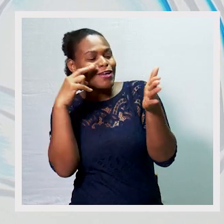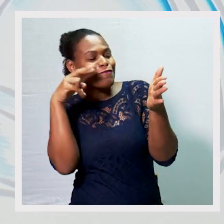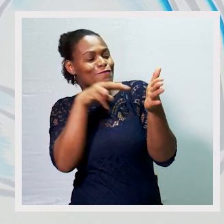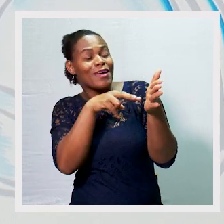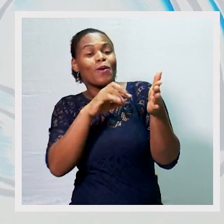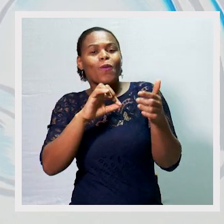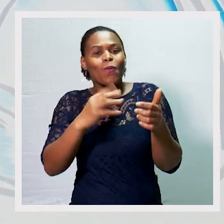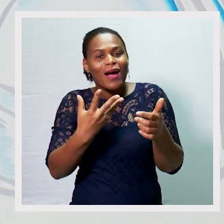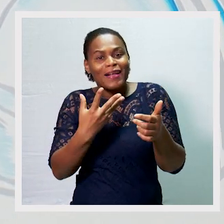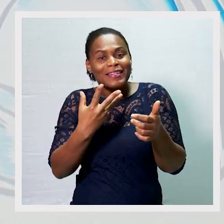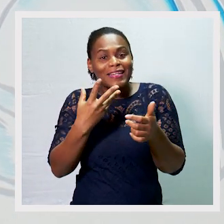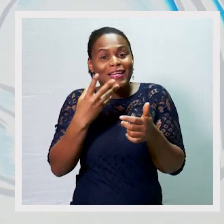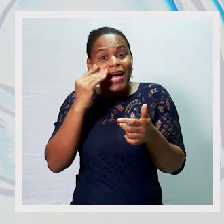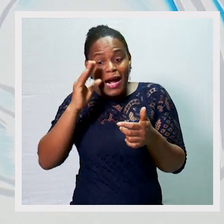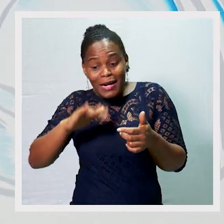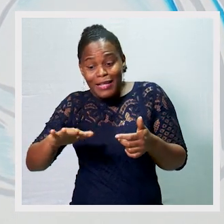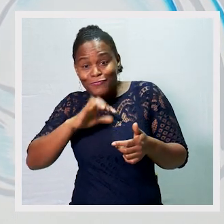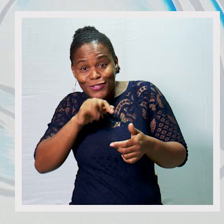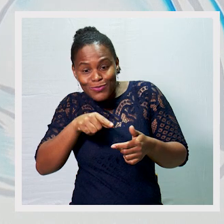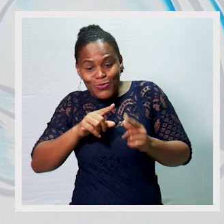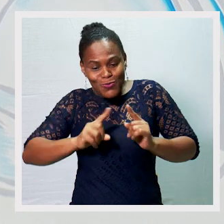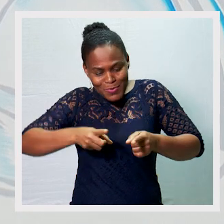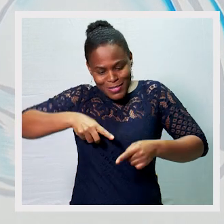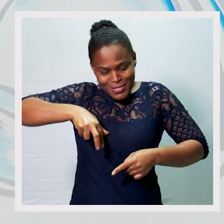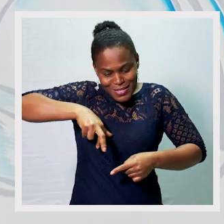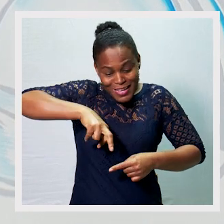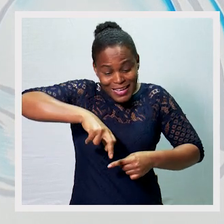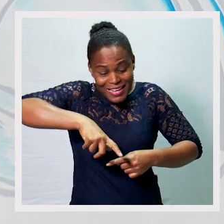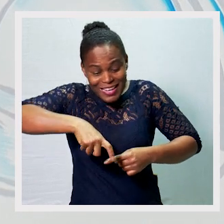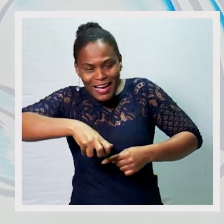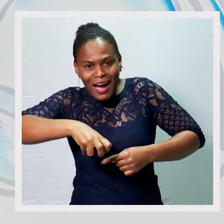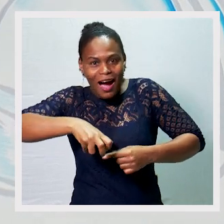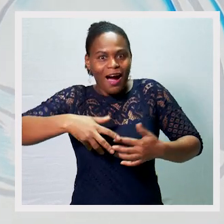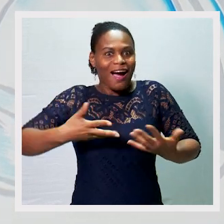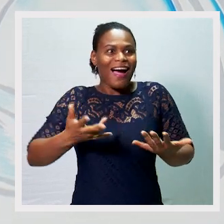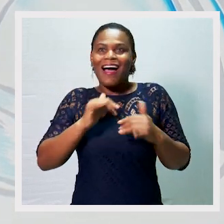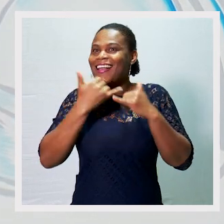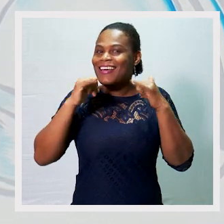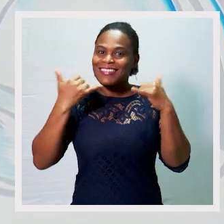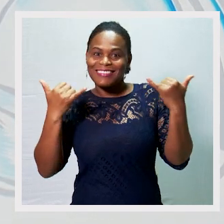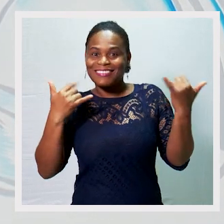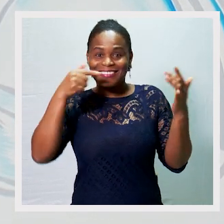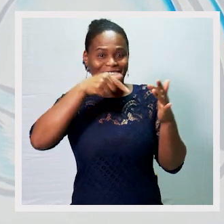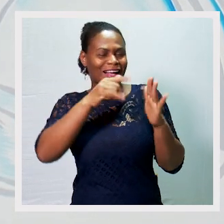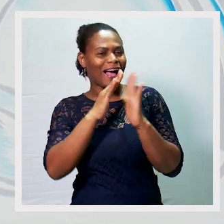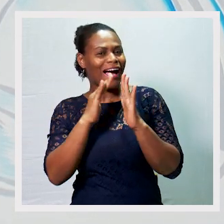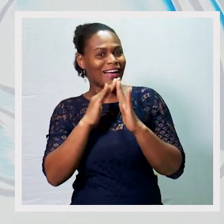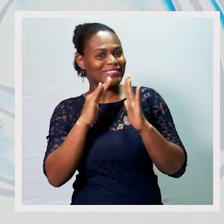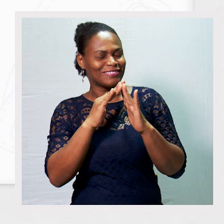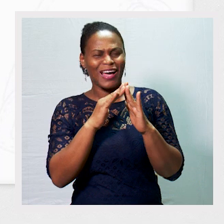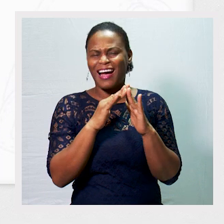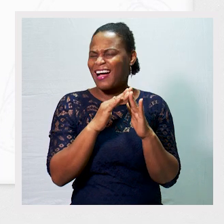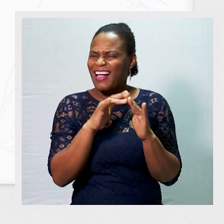imagem. Quando a criança começa a dar os primeiros passos, é uma alegria tremenda dentro da